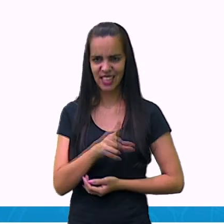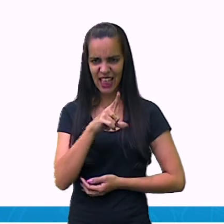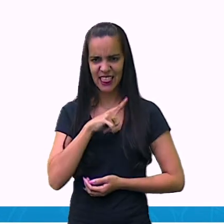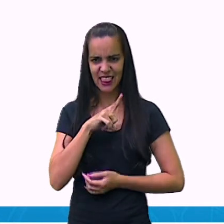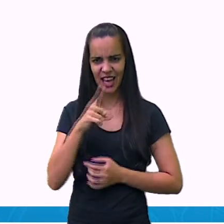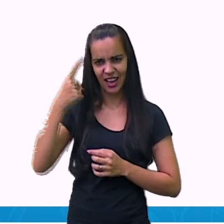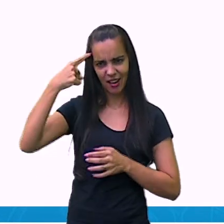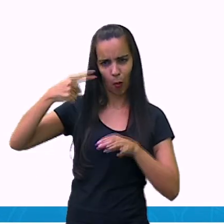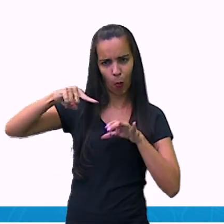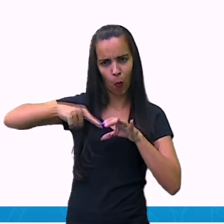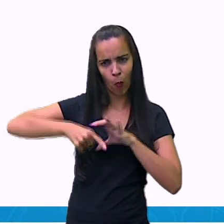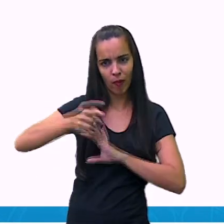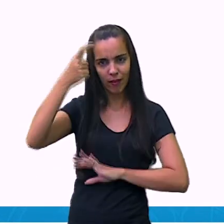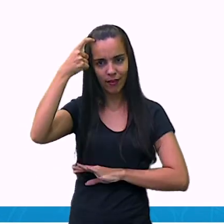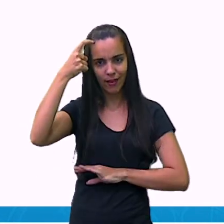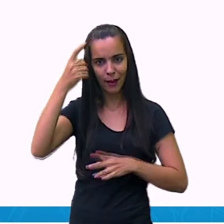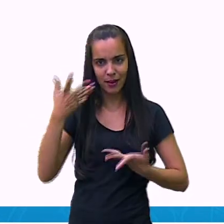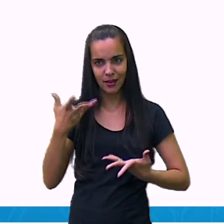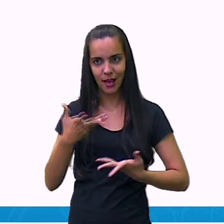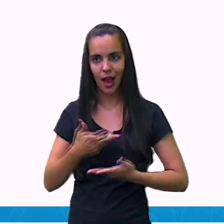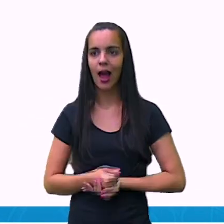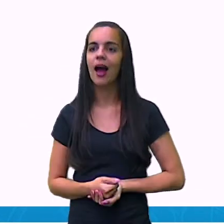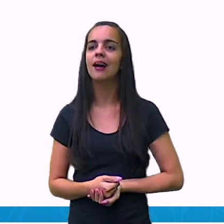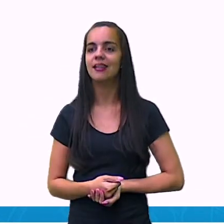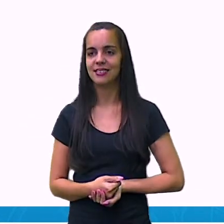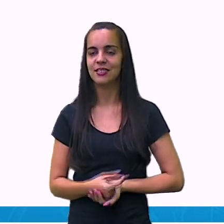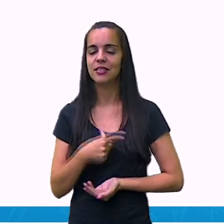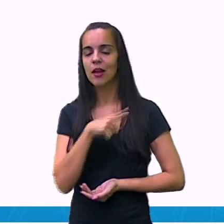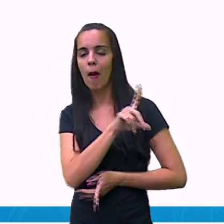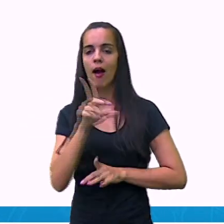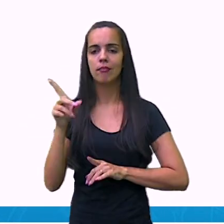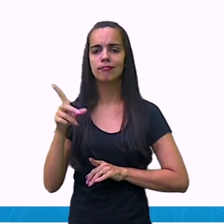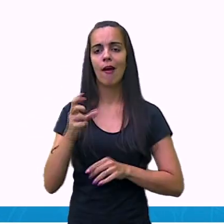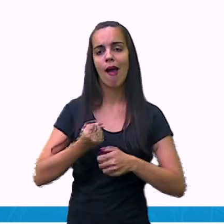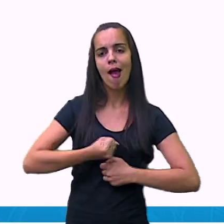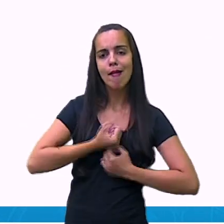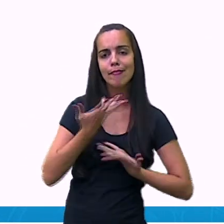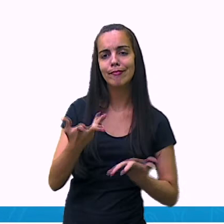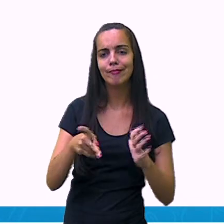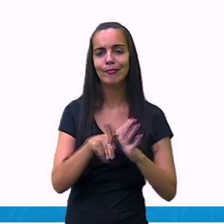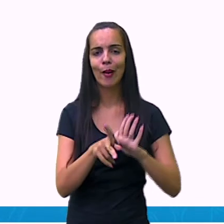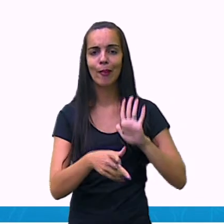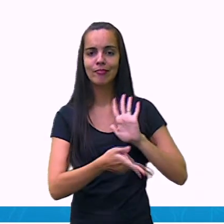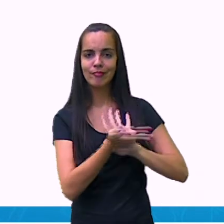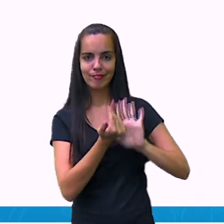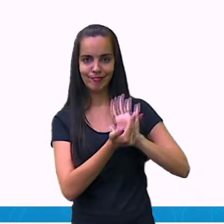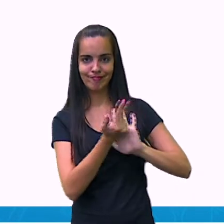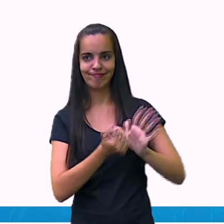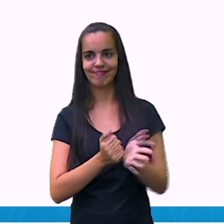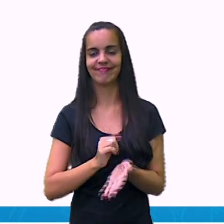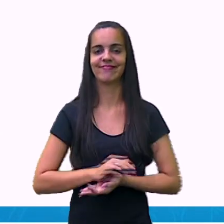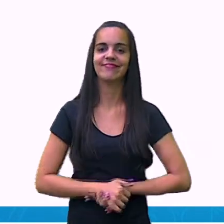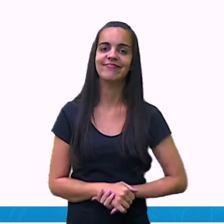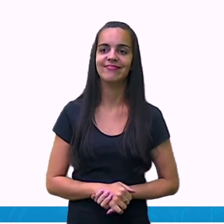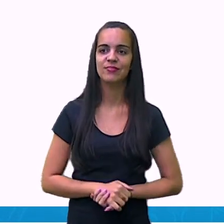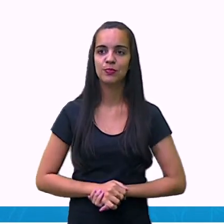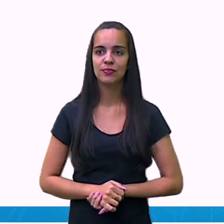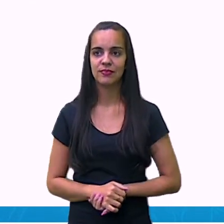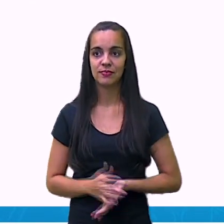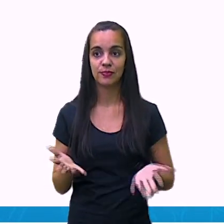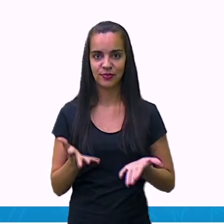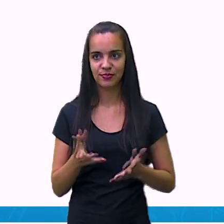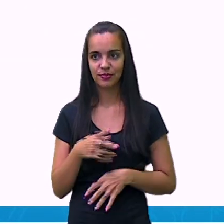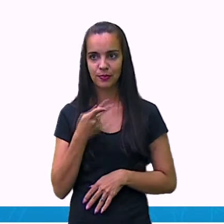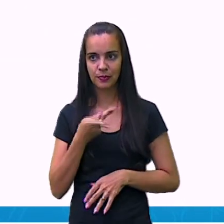aqui dentro da cabeça da gente? Não, né? Então, é uma expressão no sentido figurado.